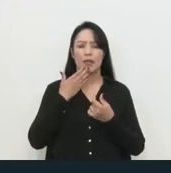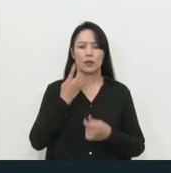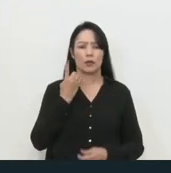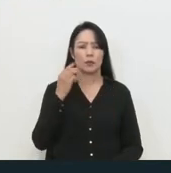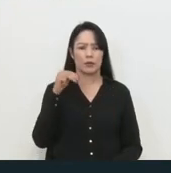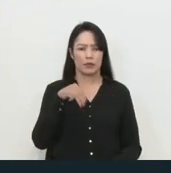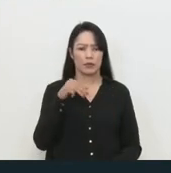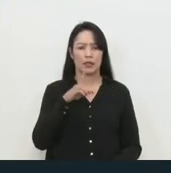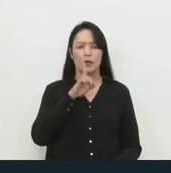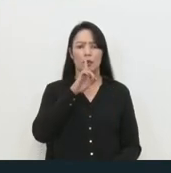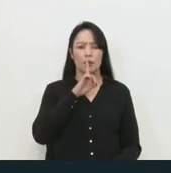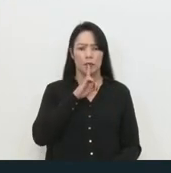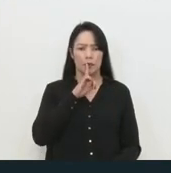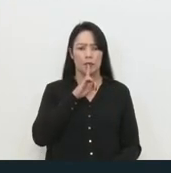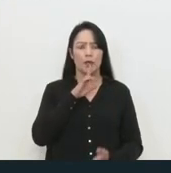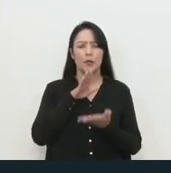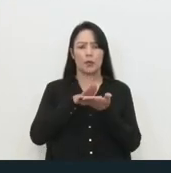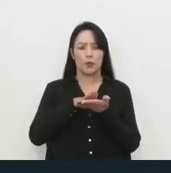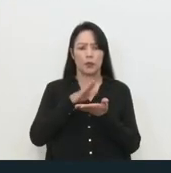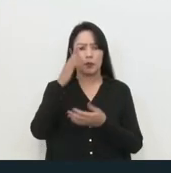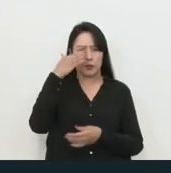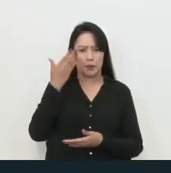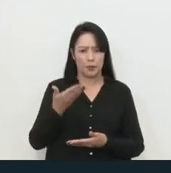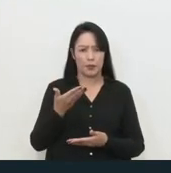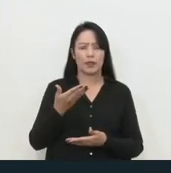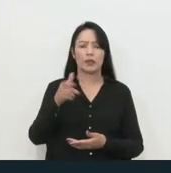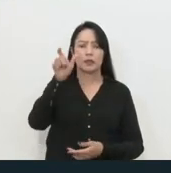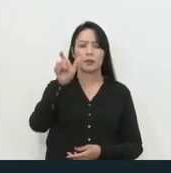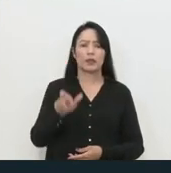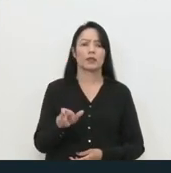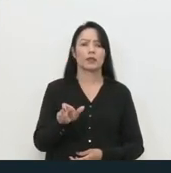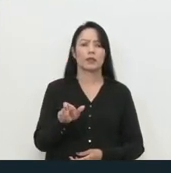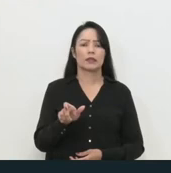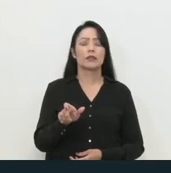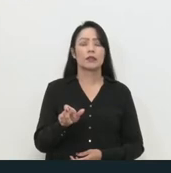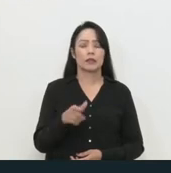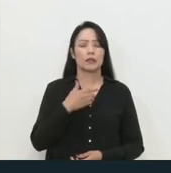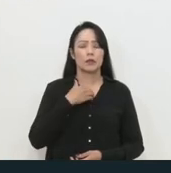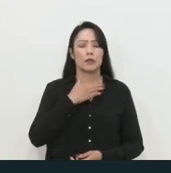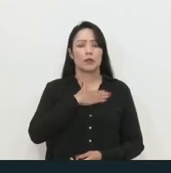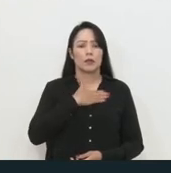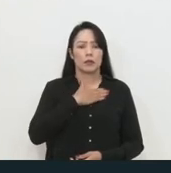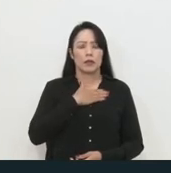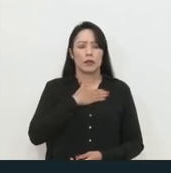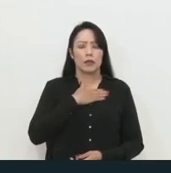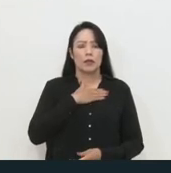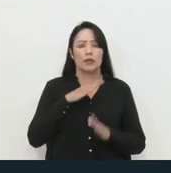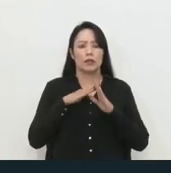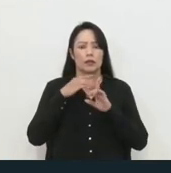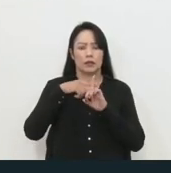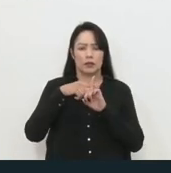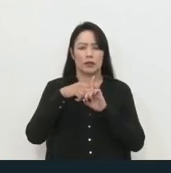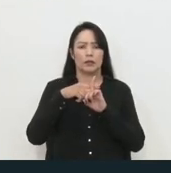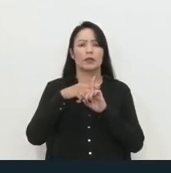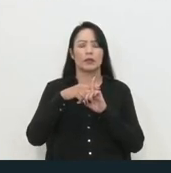de silêncio em homenagem a essa pessoa que muito querida da Igreja Católica no parque me caiu da